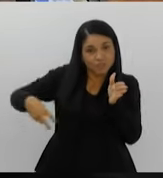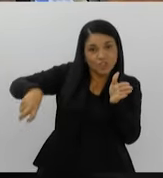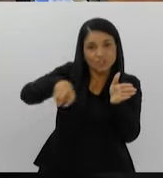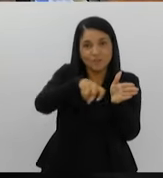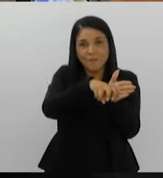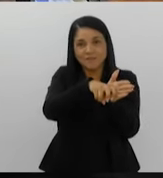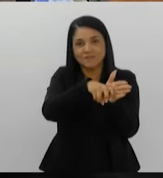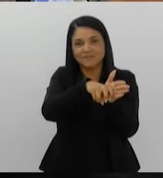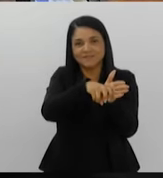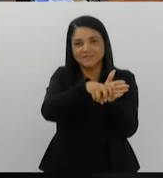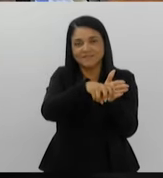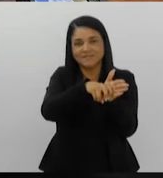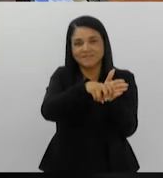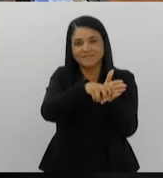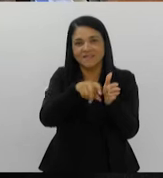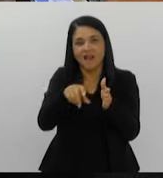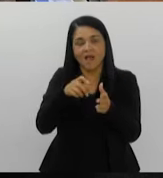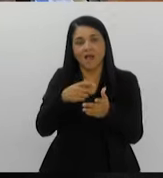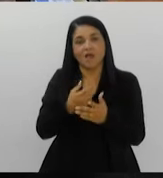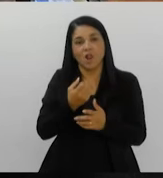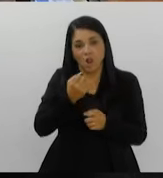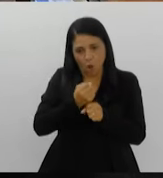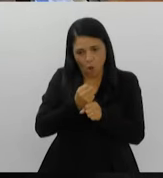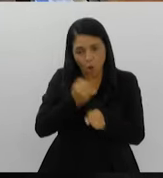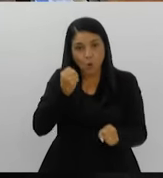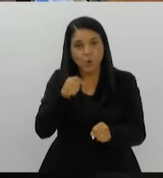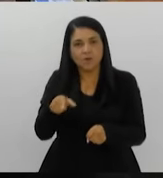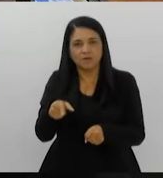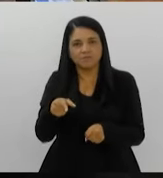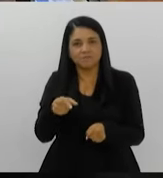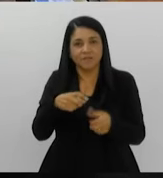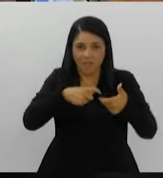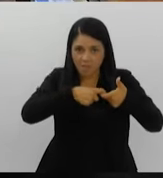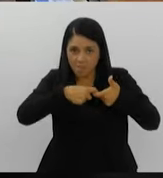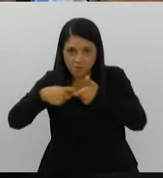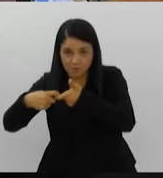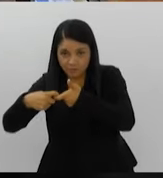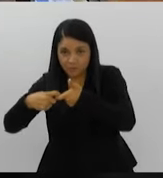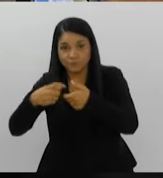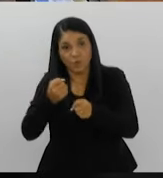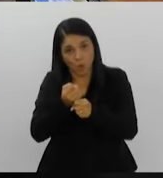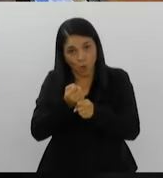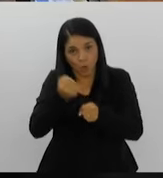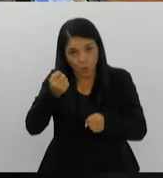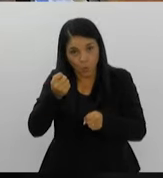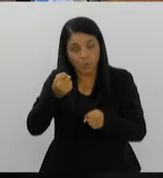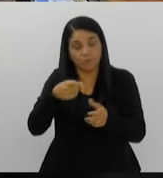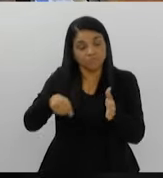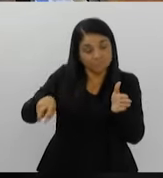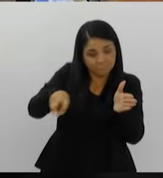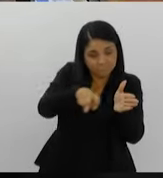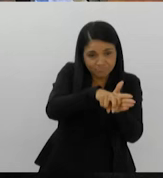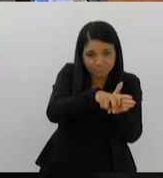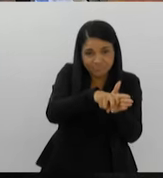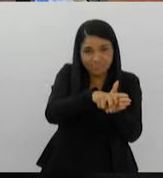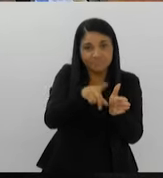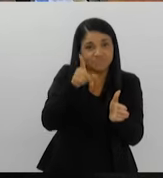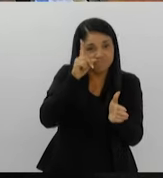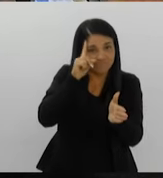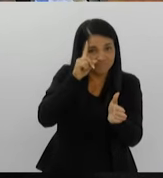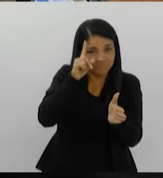Ou seja, ela lucra rebocando, lucra com as diárias e